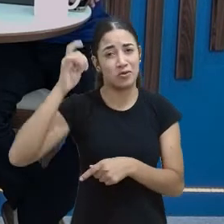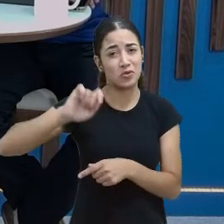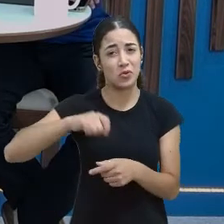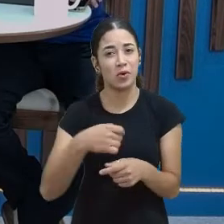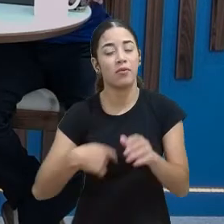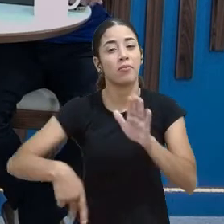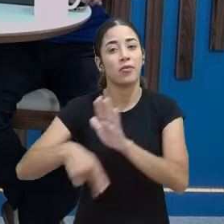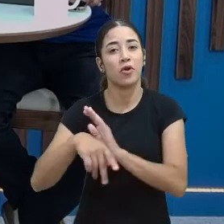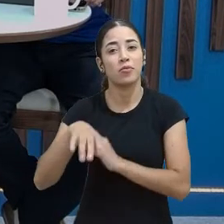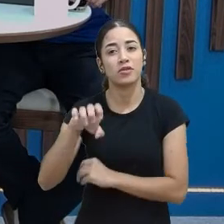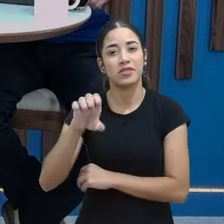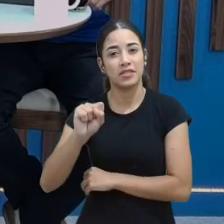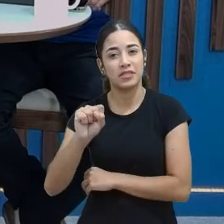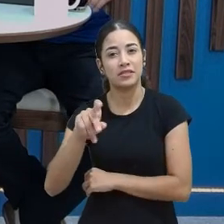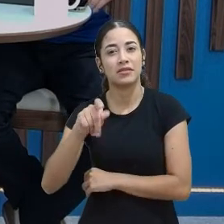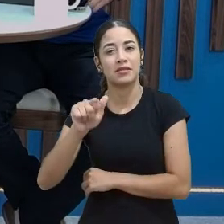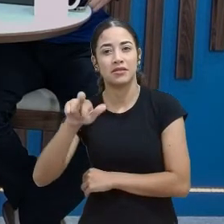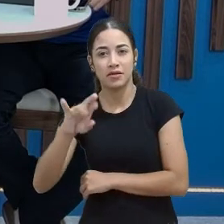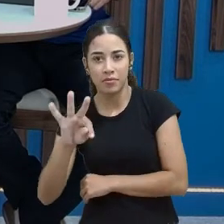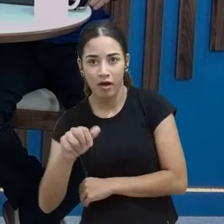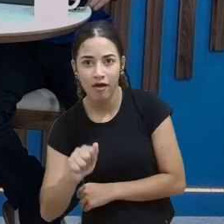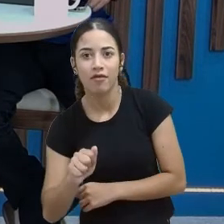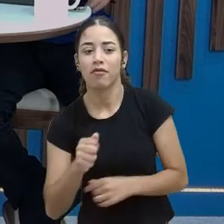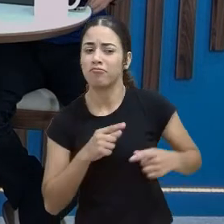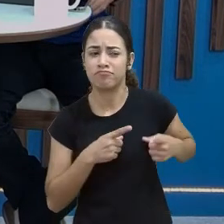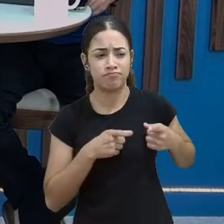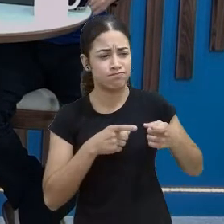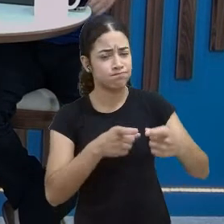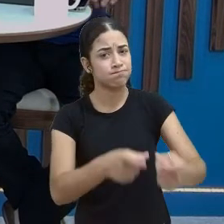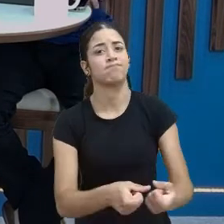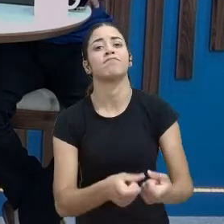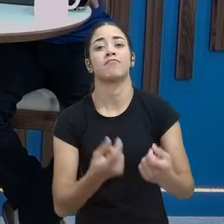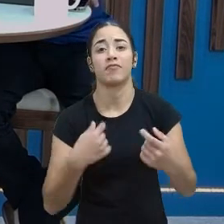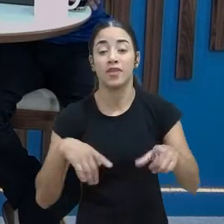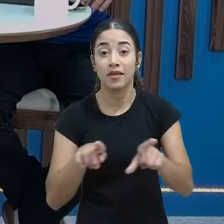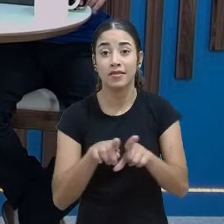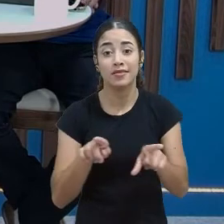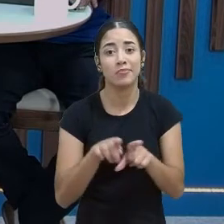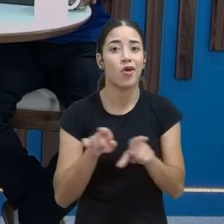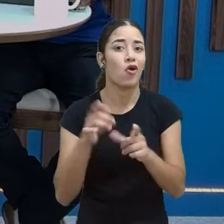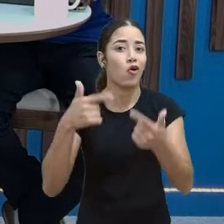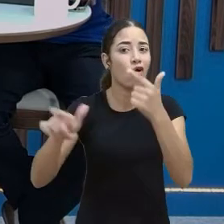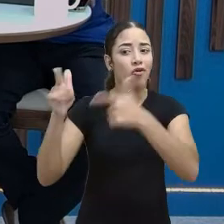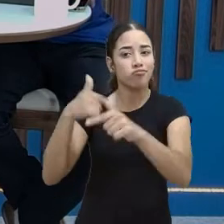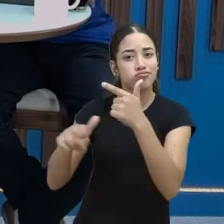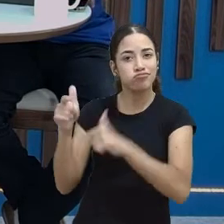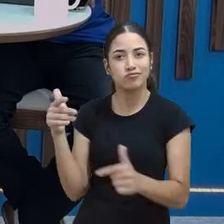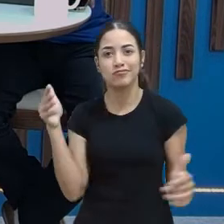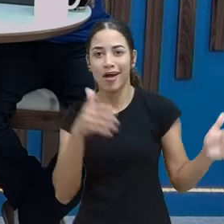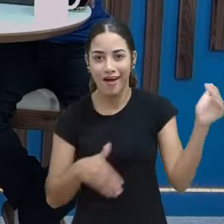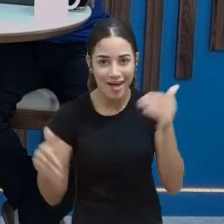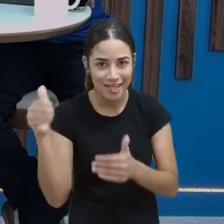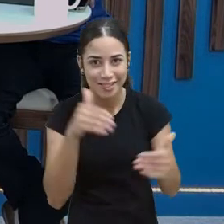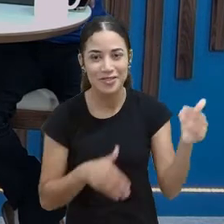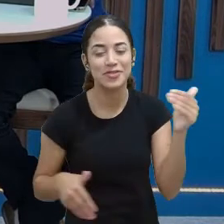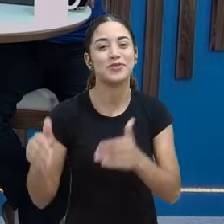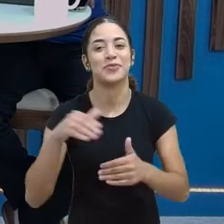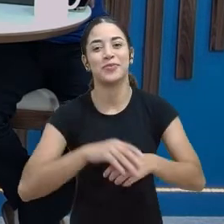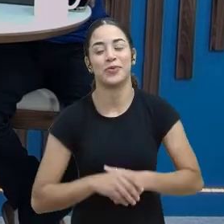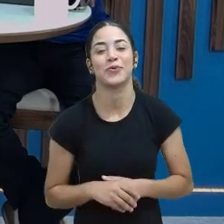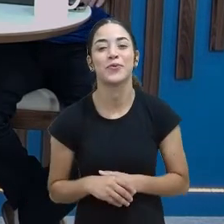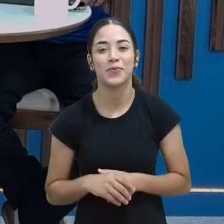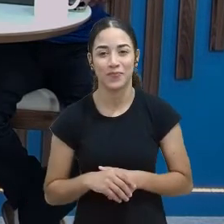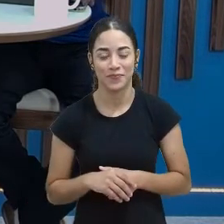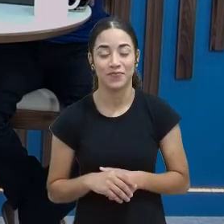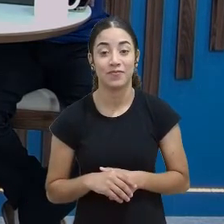que eu participei ativamente nessa batalha. Né? Ricardinho, o professor Ricardinho também, foi ele que fez aquela corrida